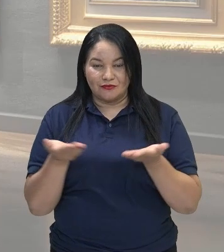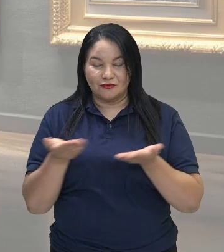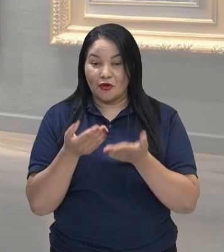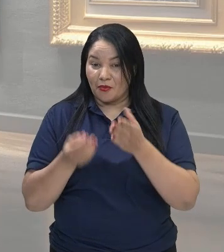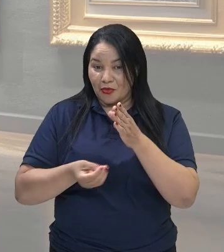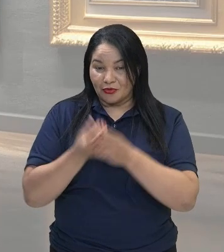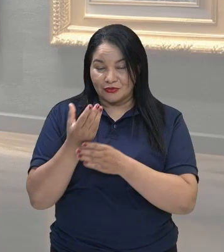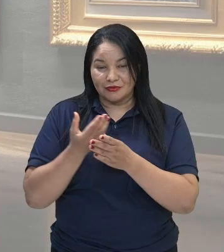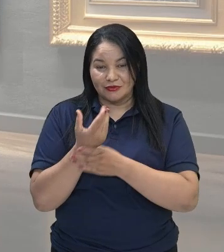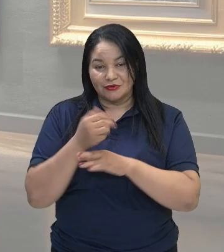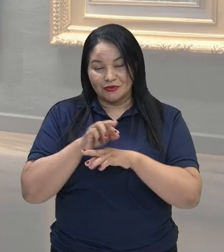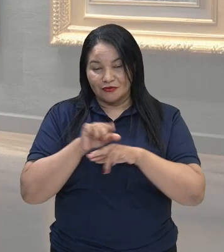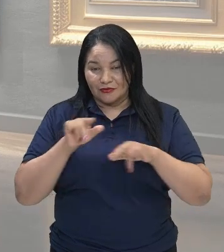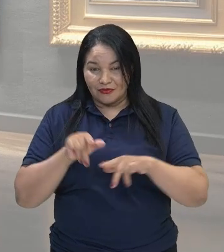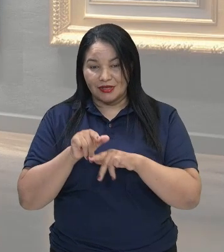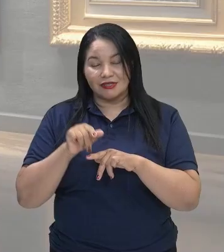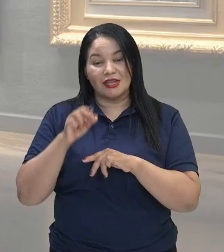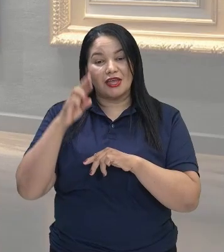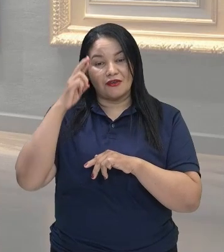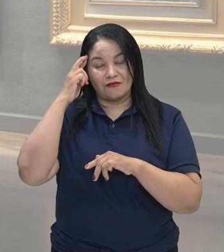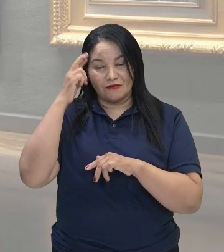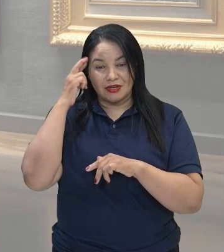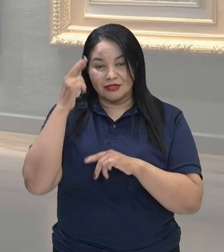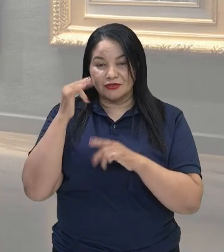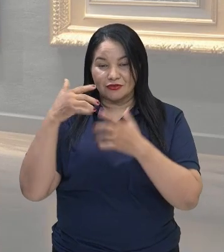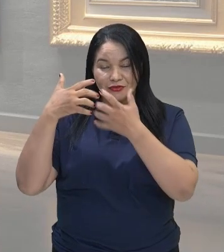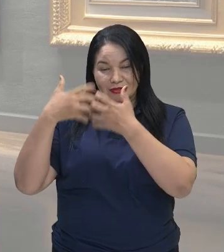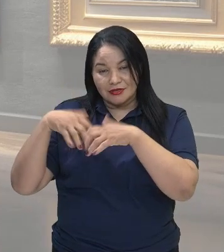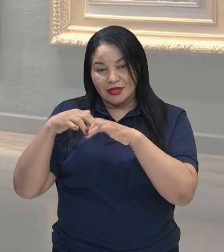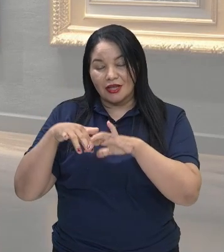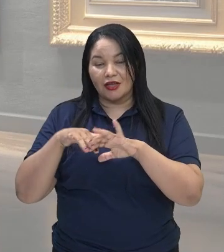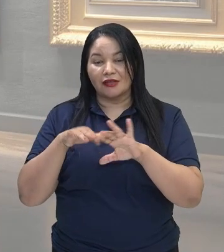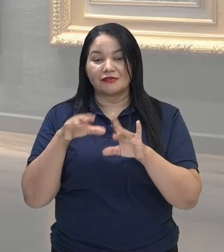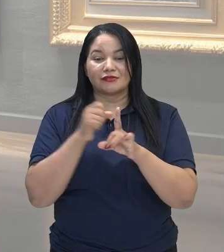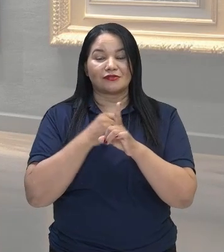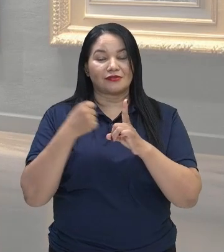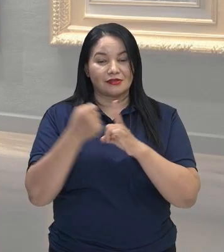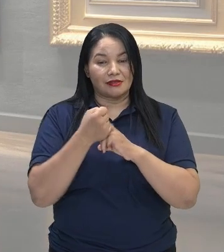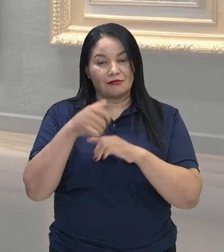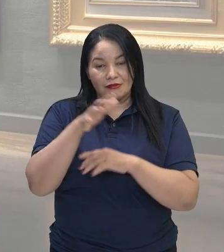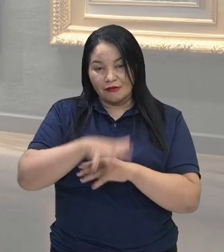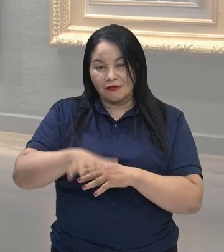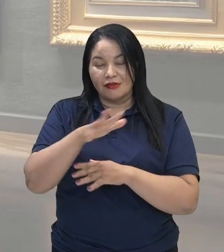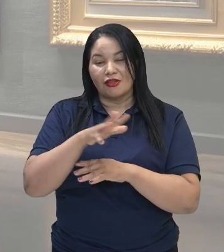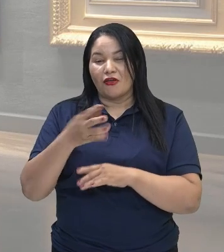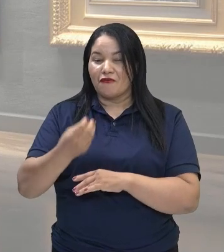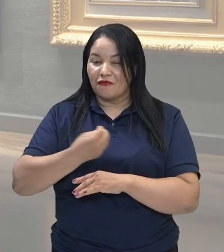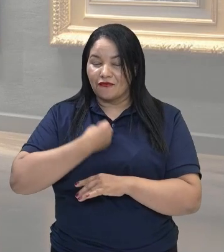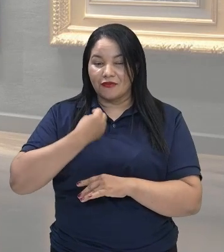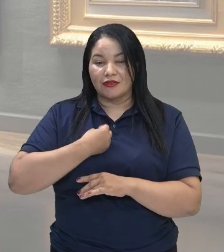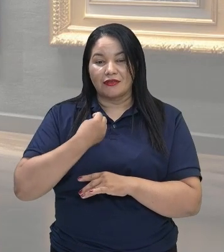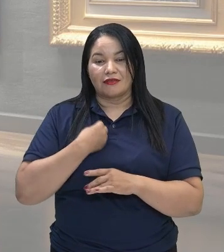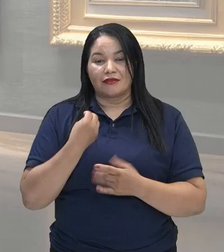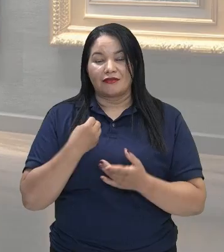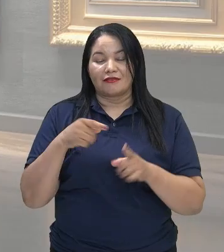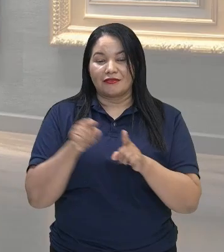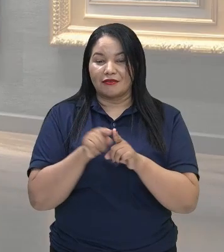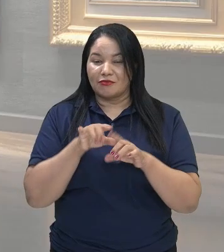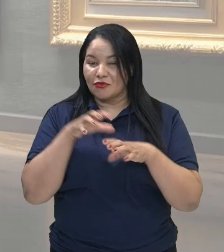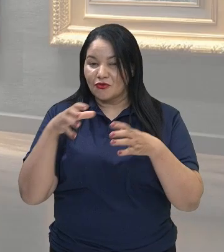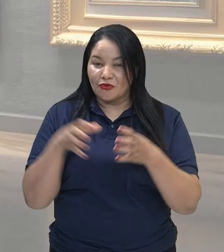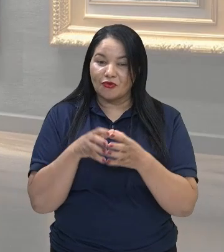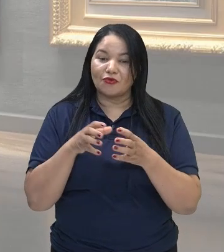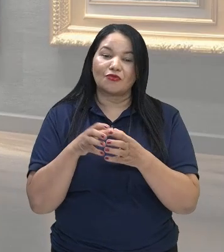produzindo reflexões acerca da nossa sociedade, das nossas vidas em